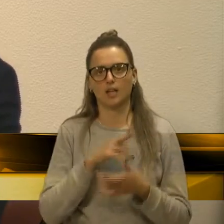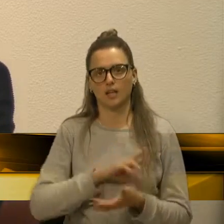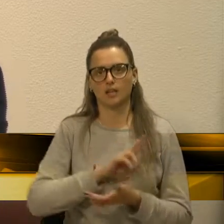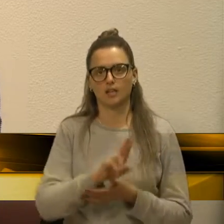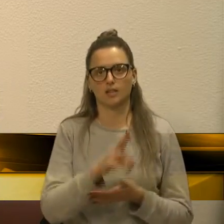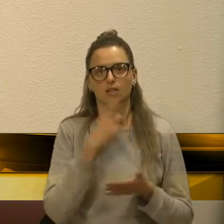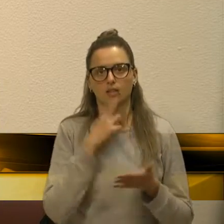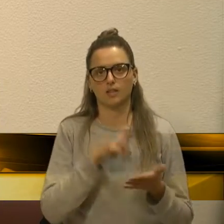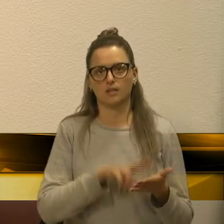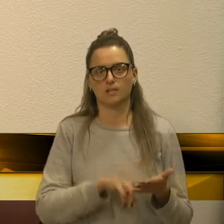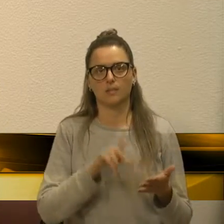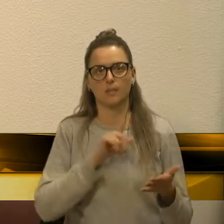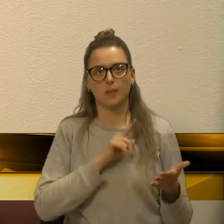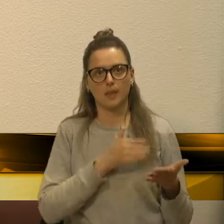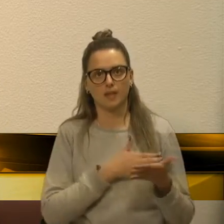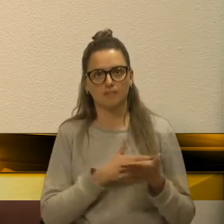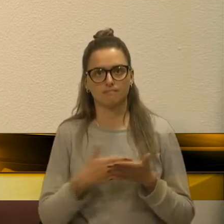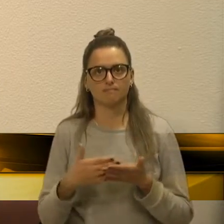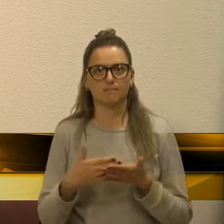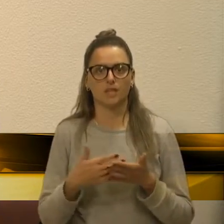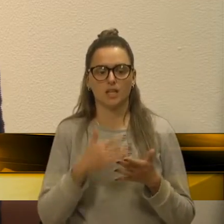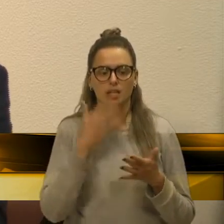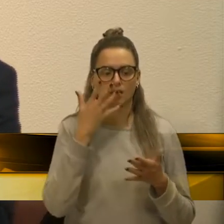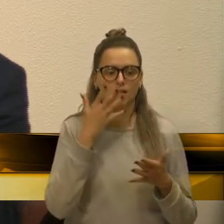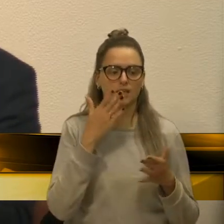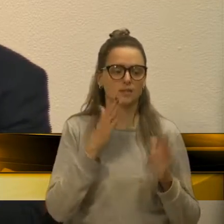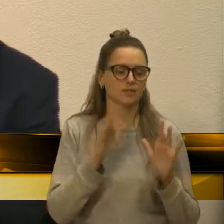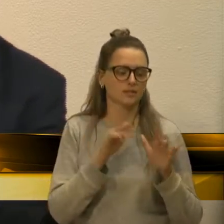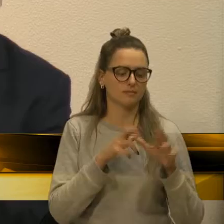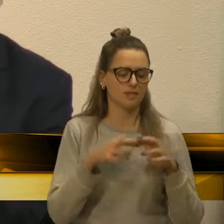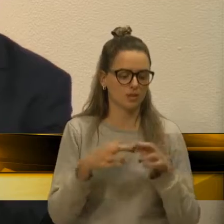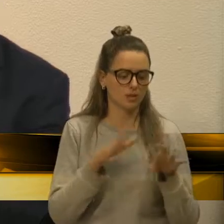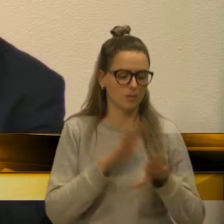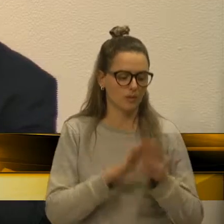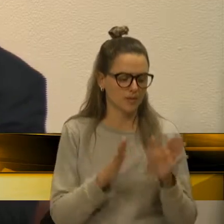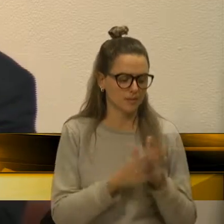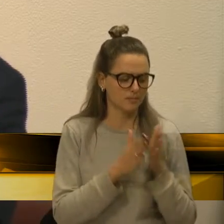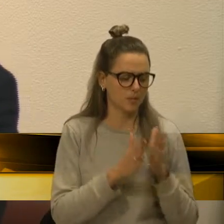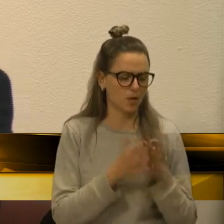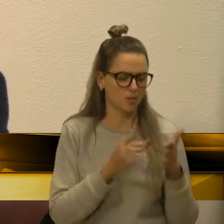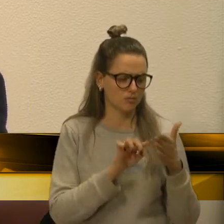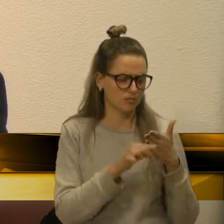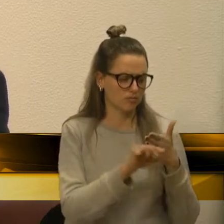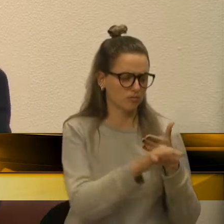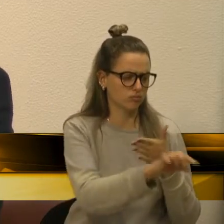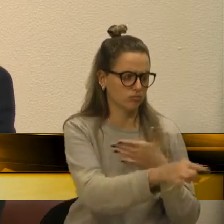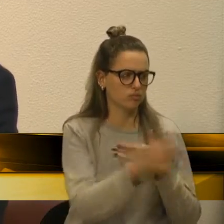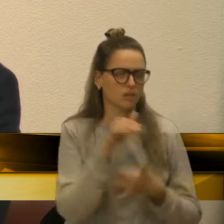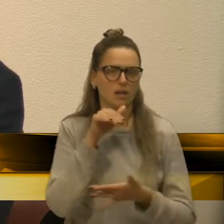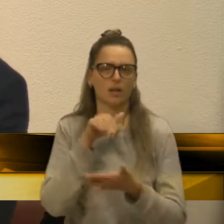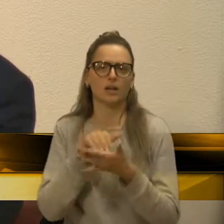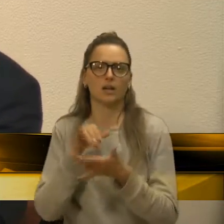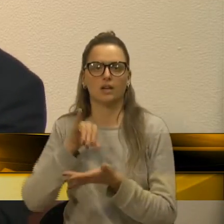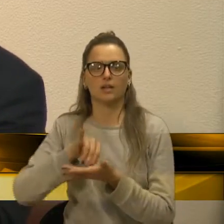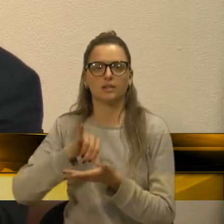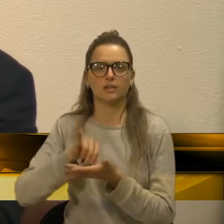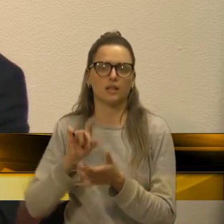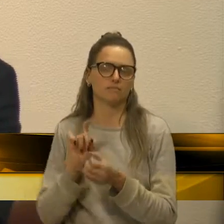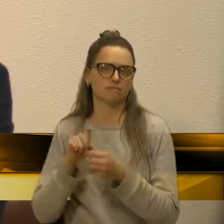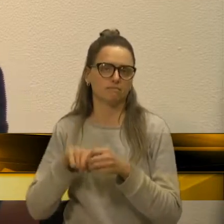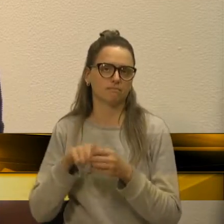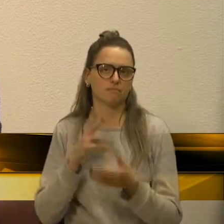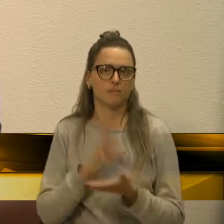atinge desde as camadas muito mais pobres, dos municípios mais longínquos até os grandes centros. E sempre com